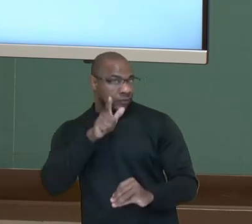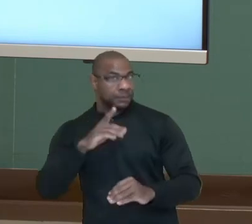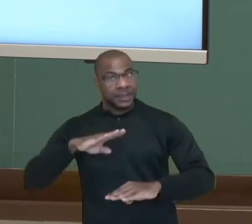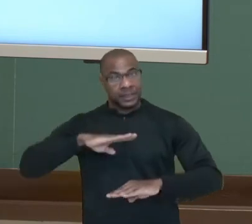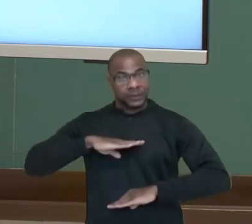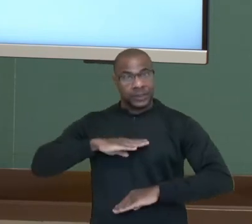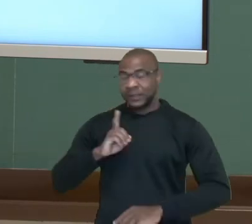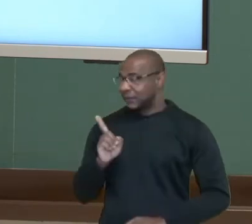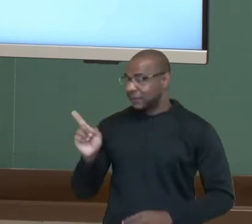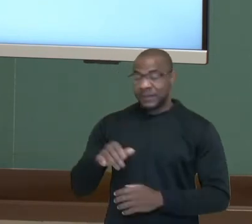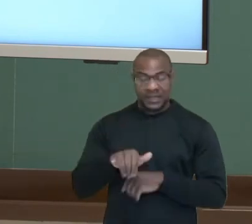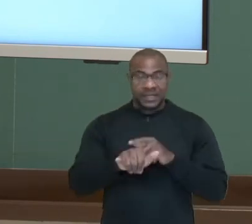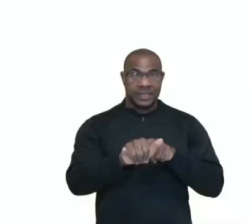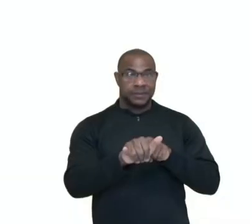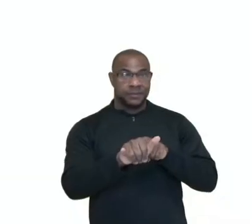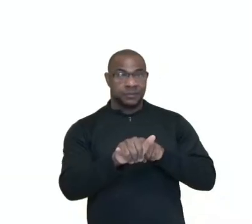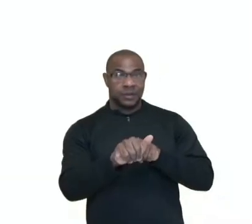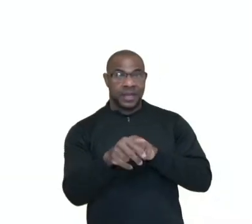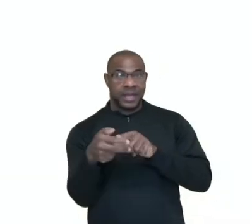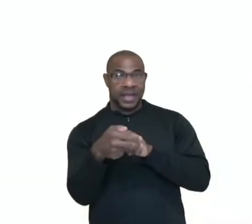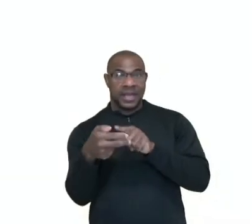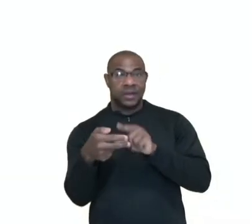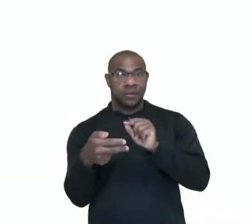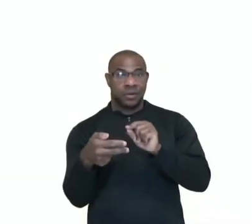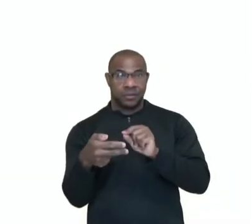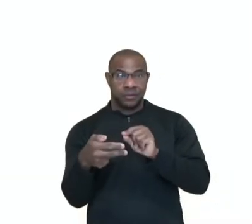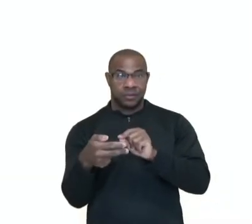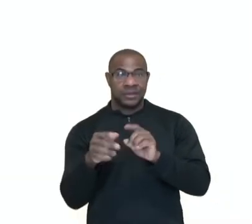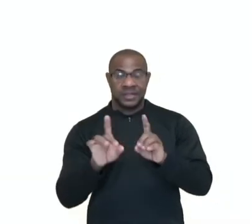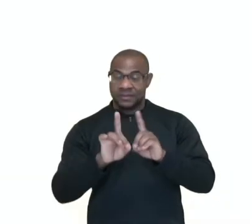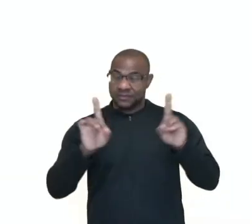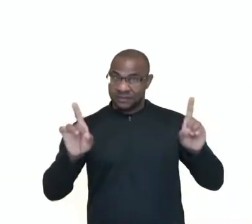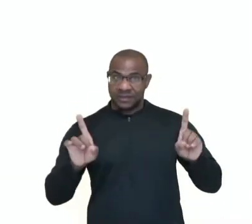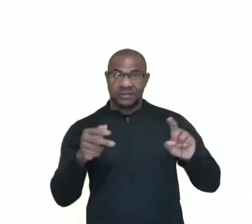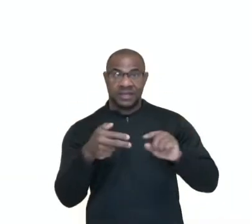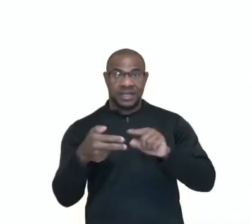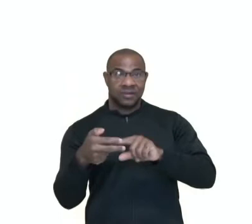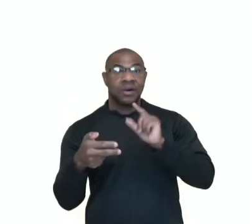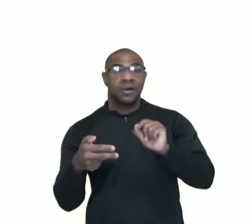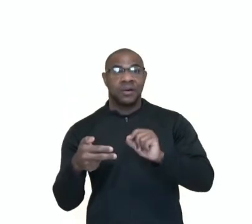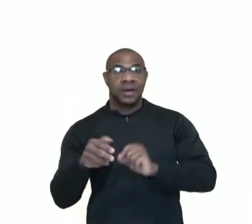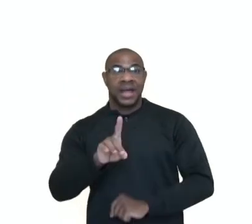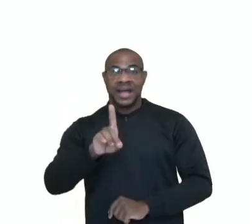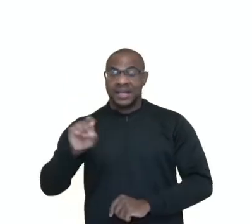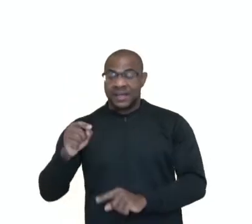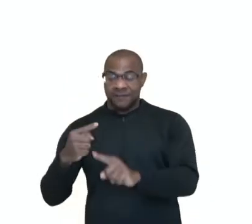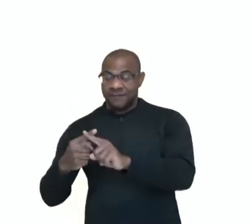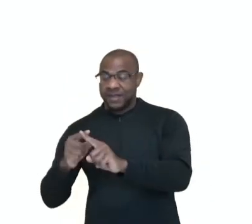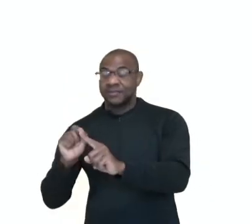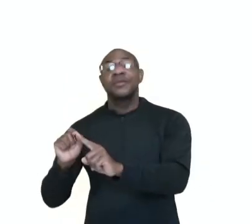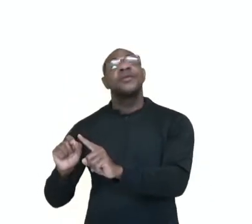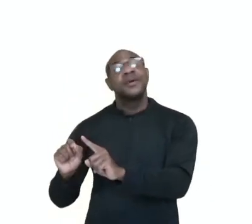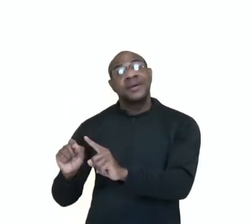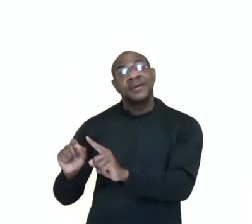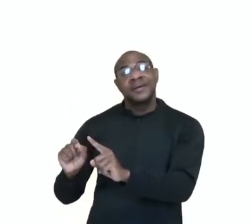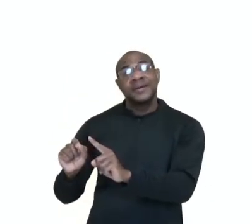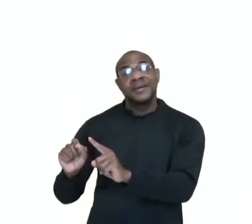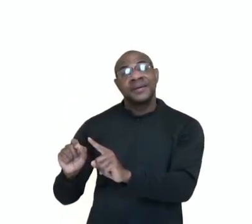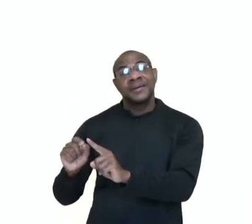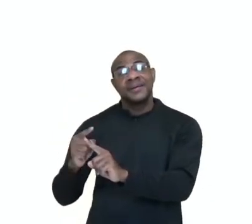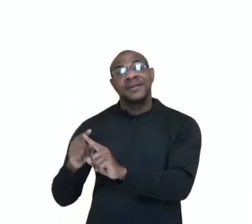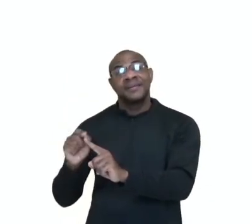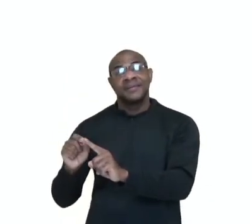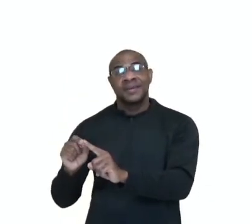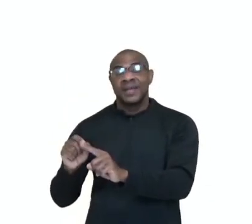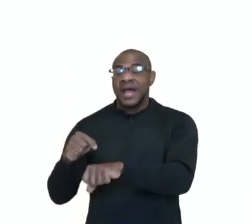situação. Y é a distância percorrida, é igual a 100 vezes